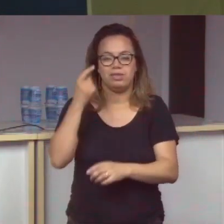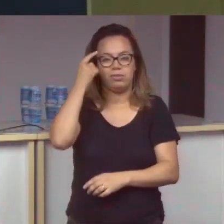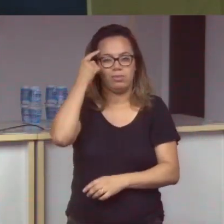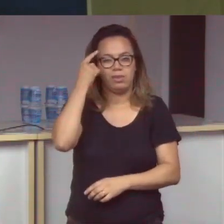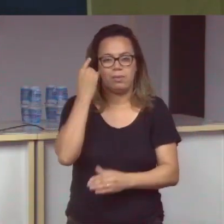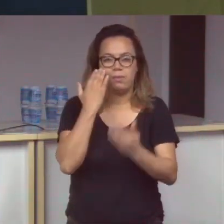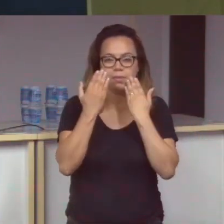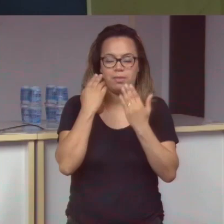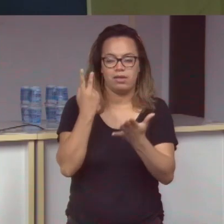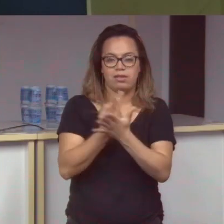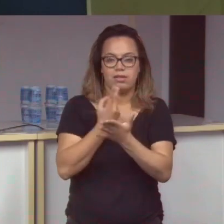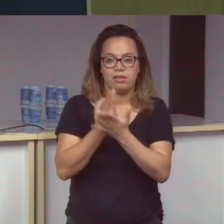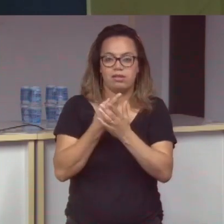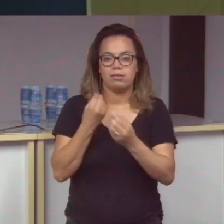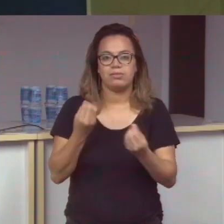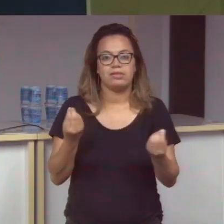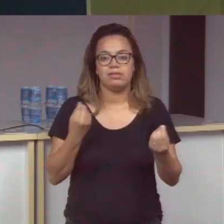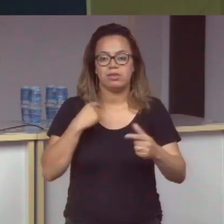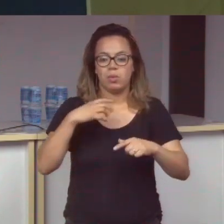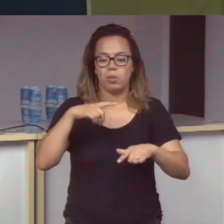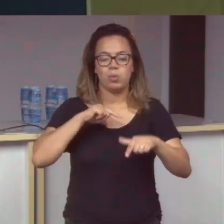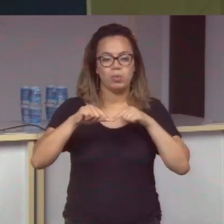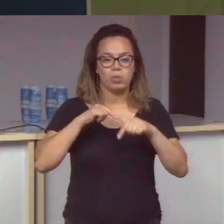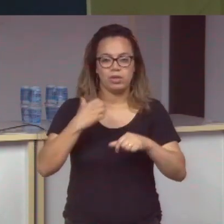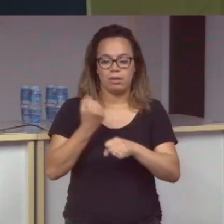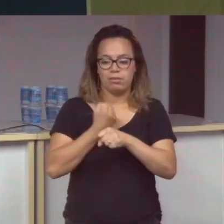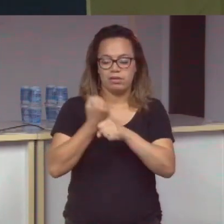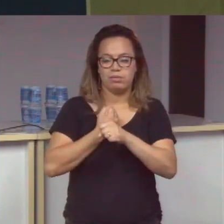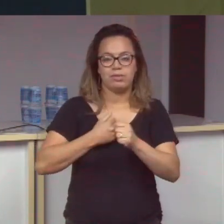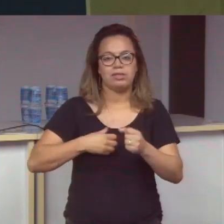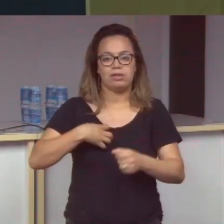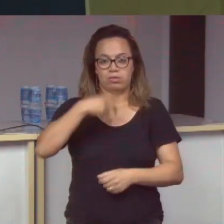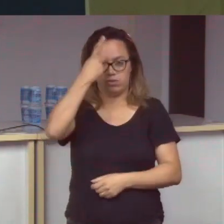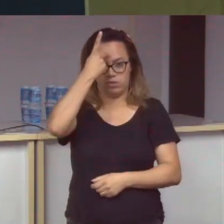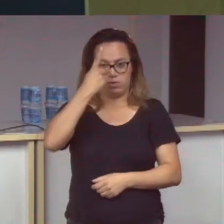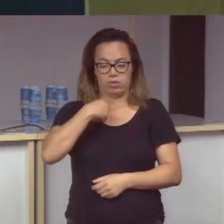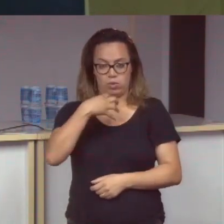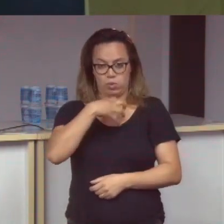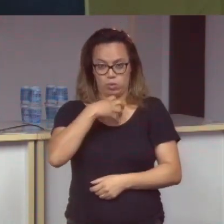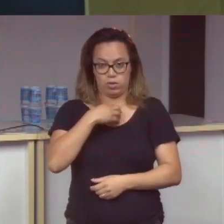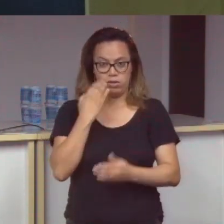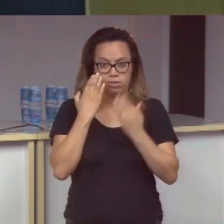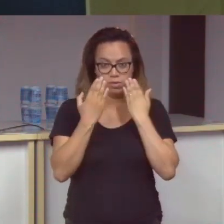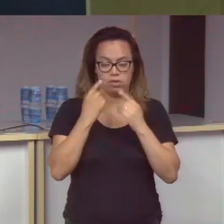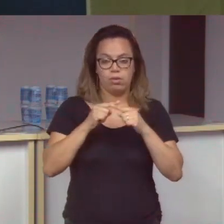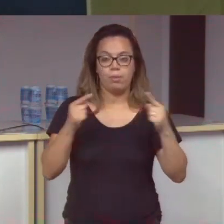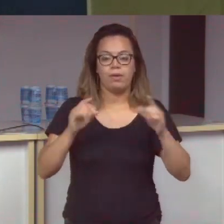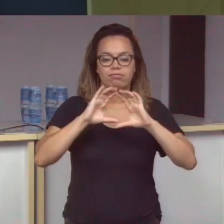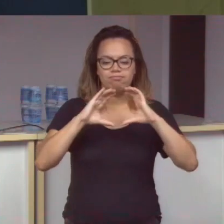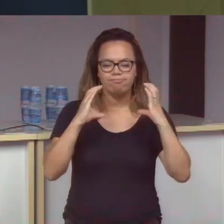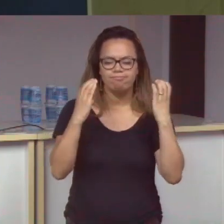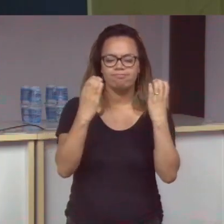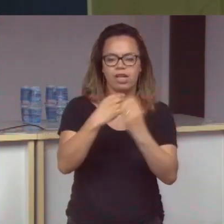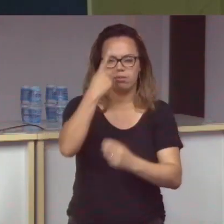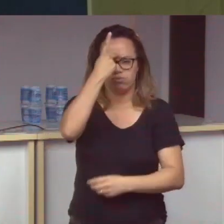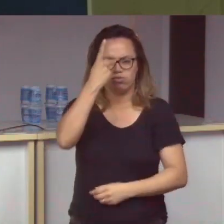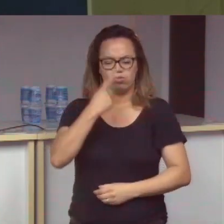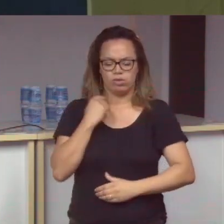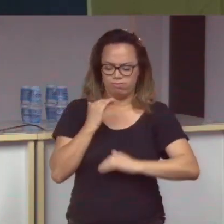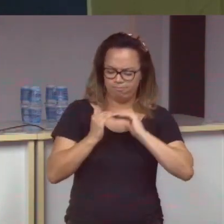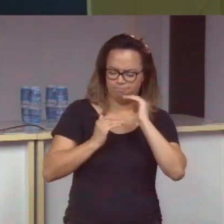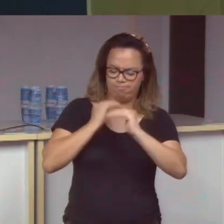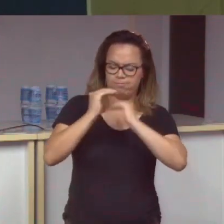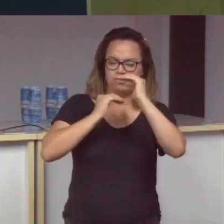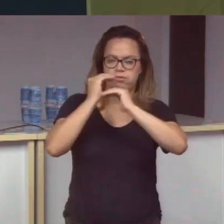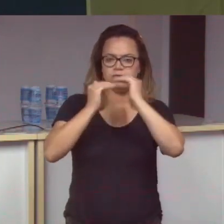distorcida, sem trabalhar mesmo nessa construção de identidade. Então, acho que essas oficinas propiciam muito, e esse é